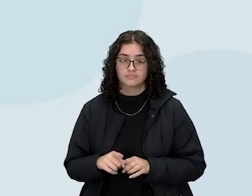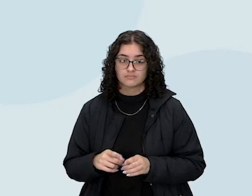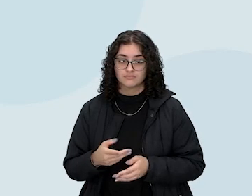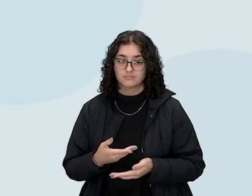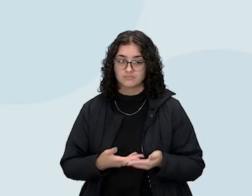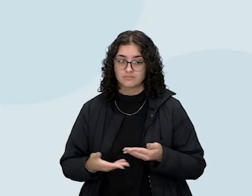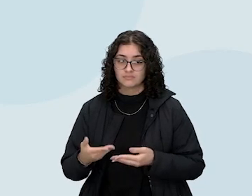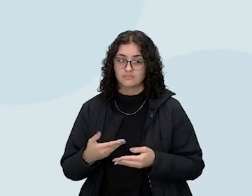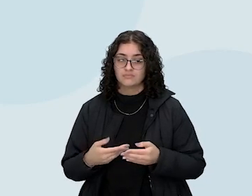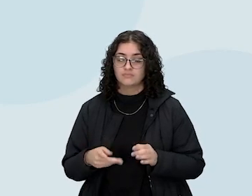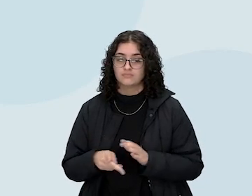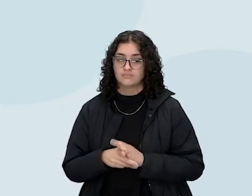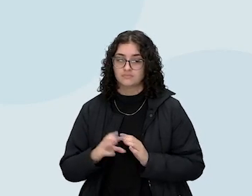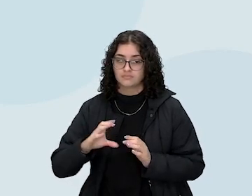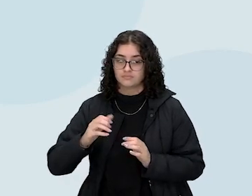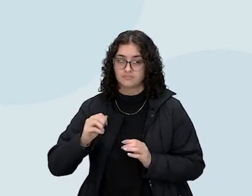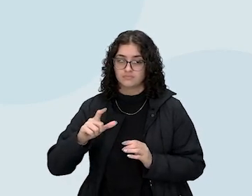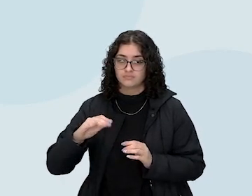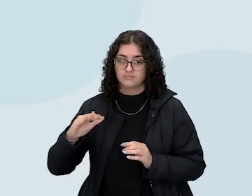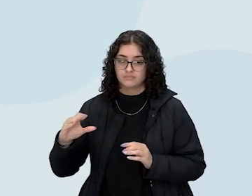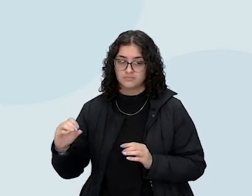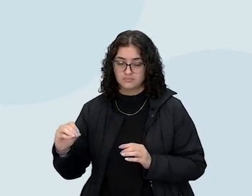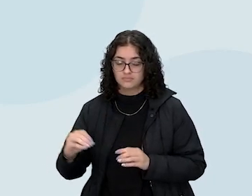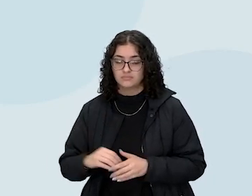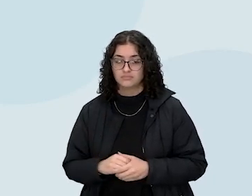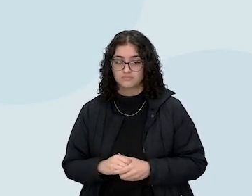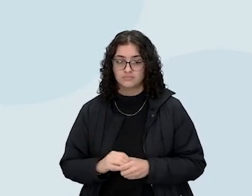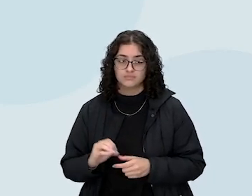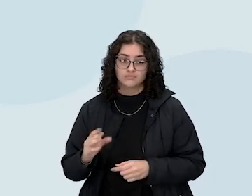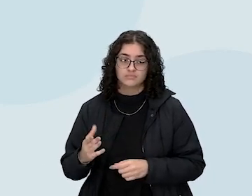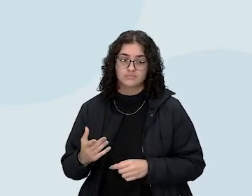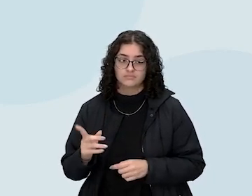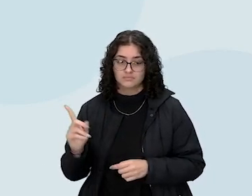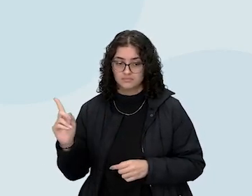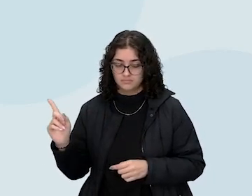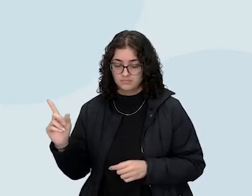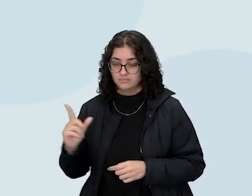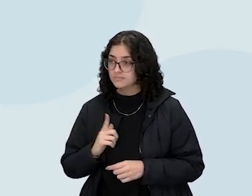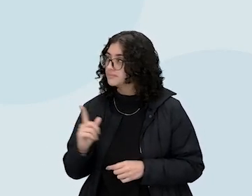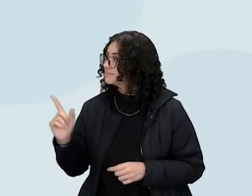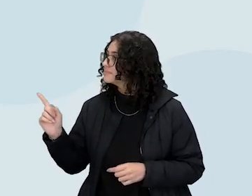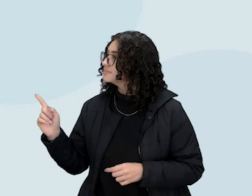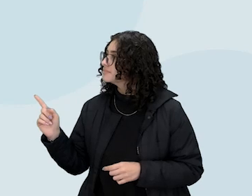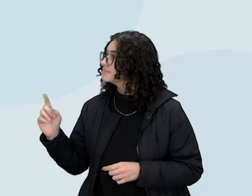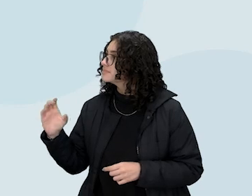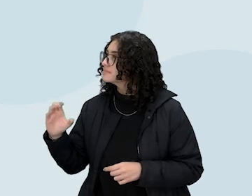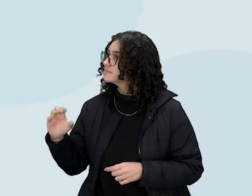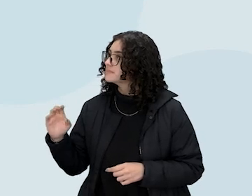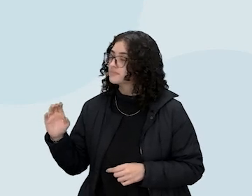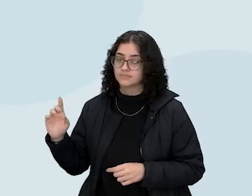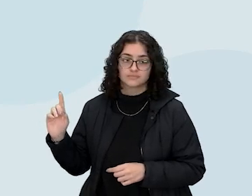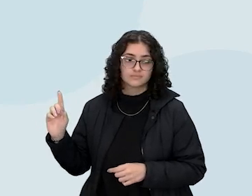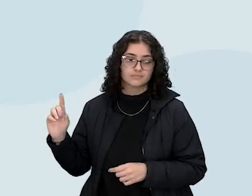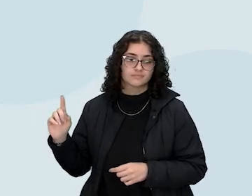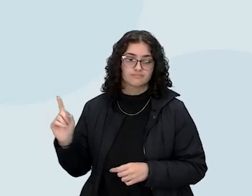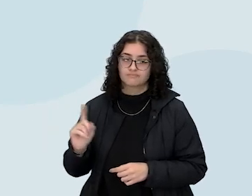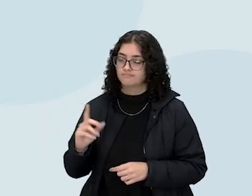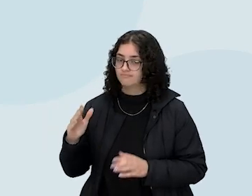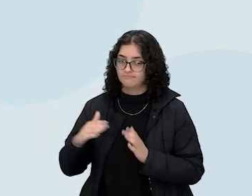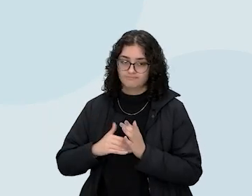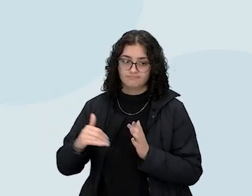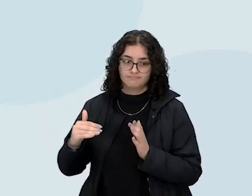Interação do íon cálcio produzindo liga metálica ou alumínio metálico, como estão nas letras C e D, fora de